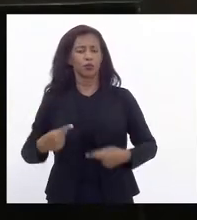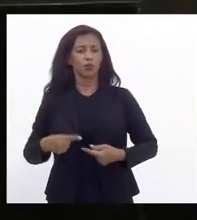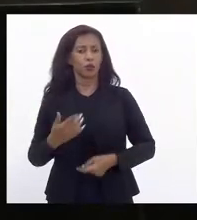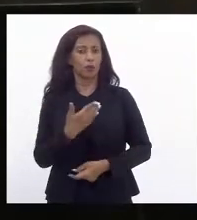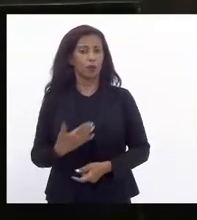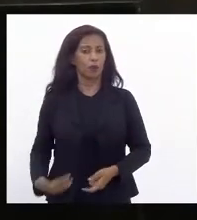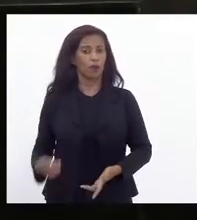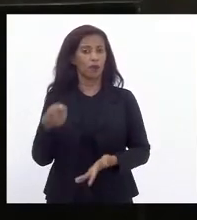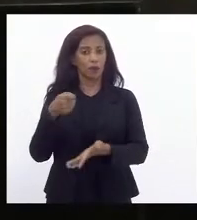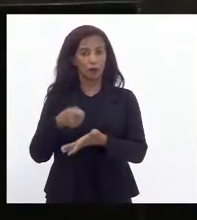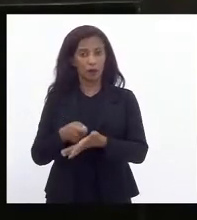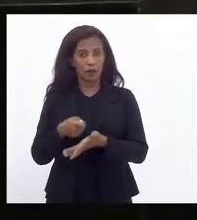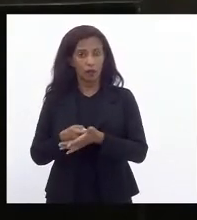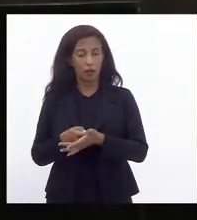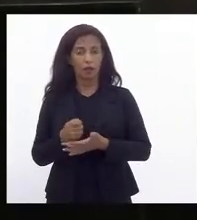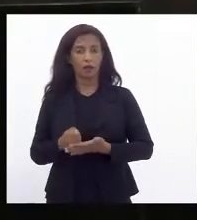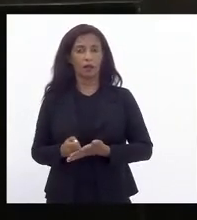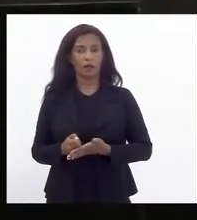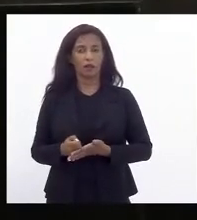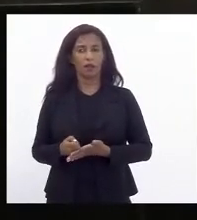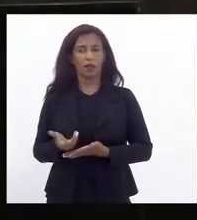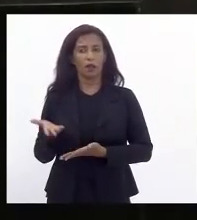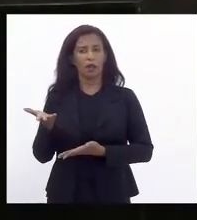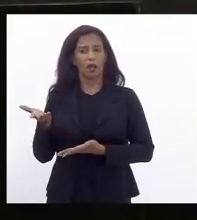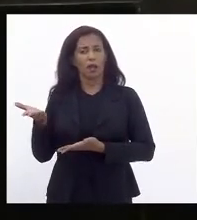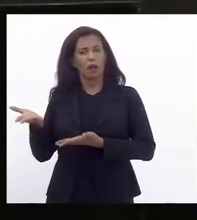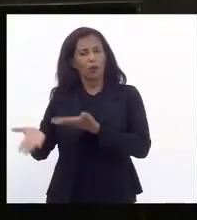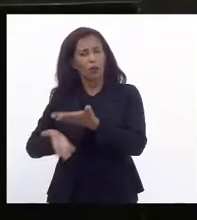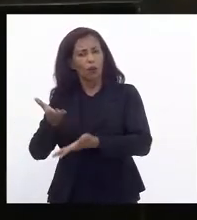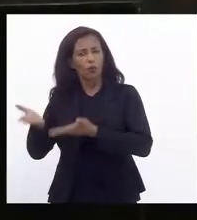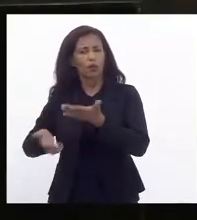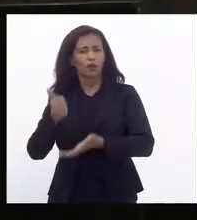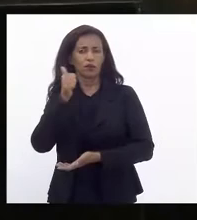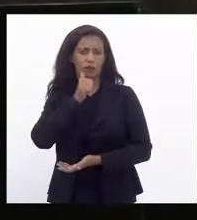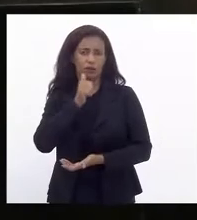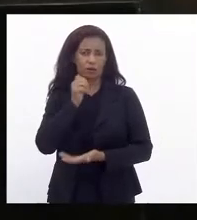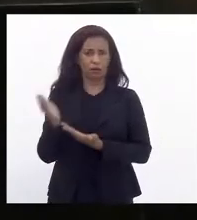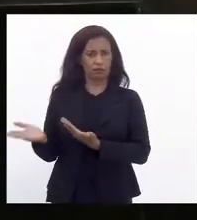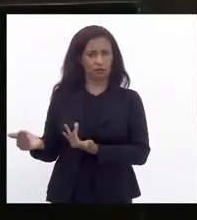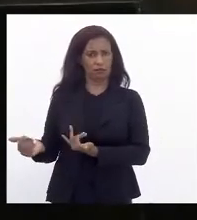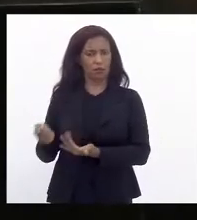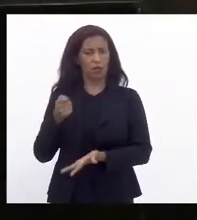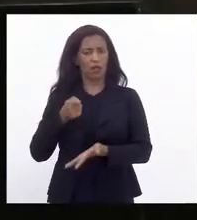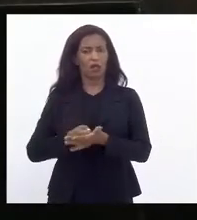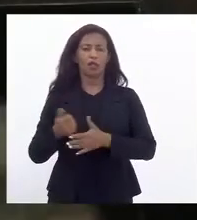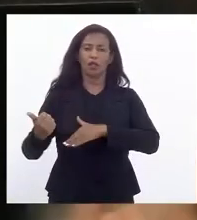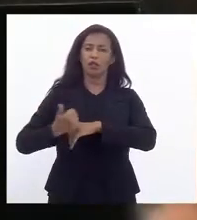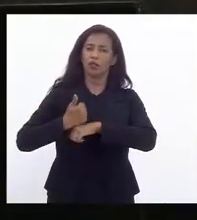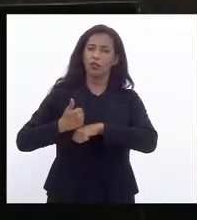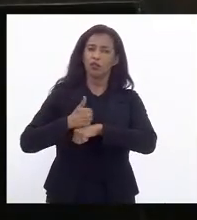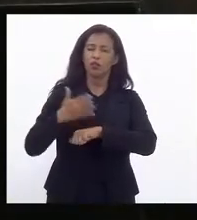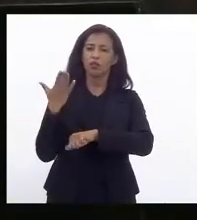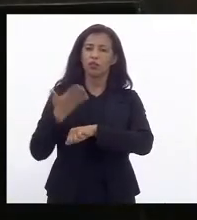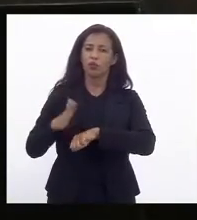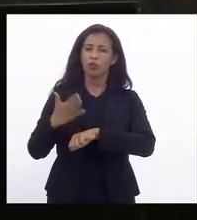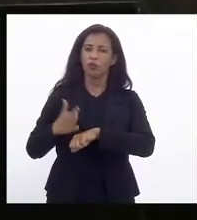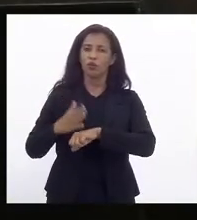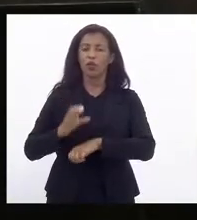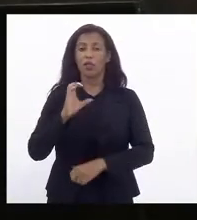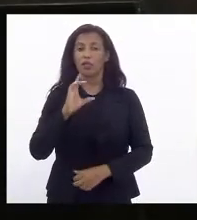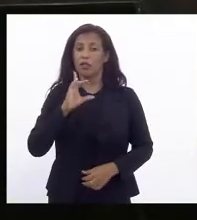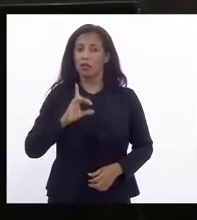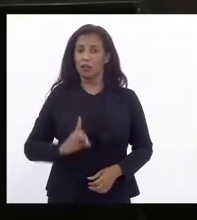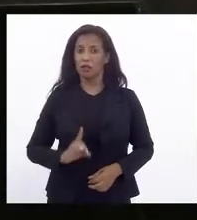que garantam a equidade para as nossas meninas e mulheres, que garantam a dignidade e o exercício da